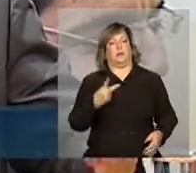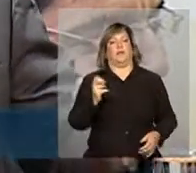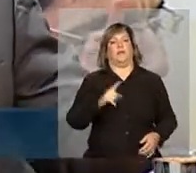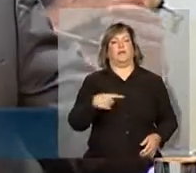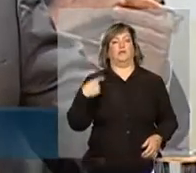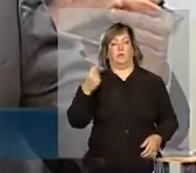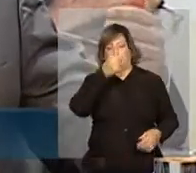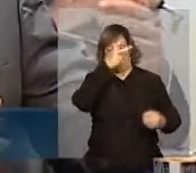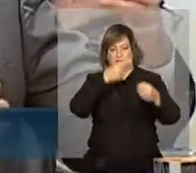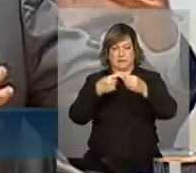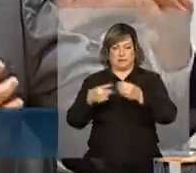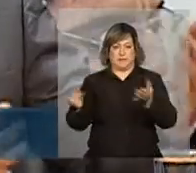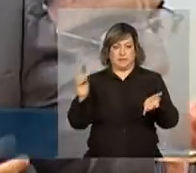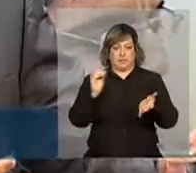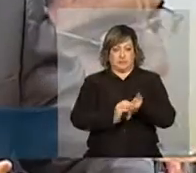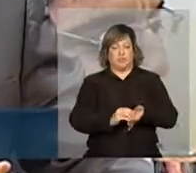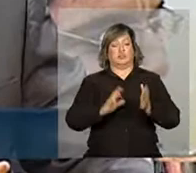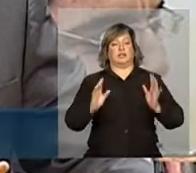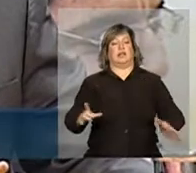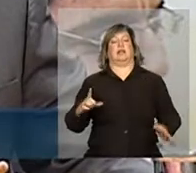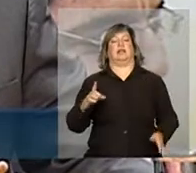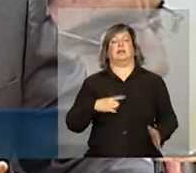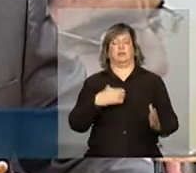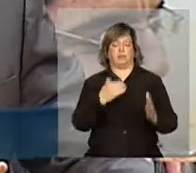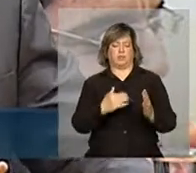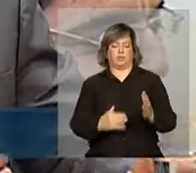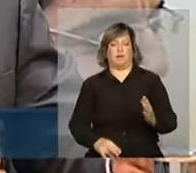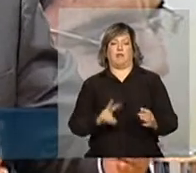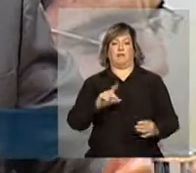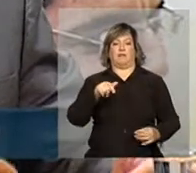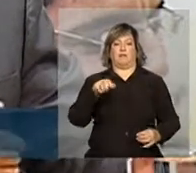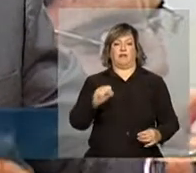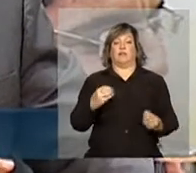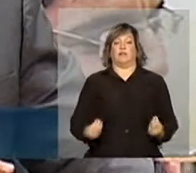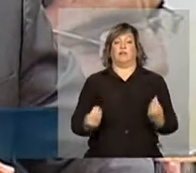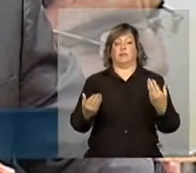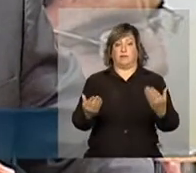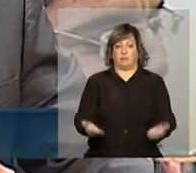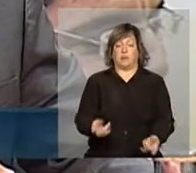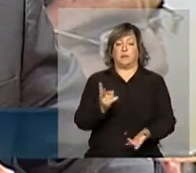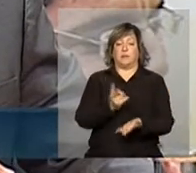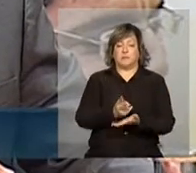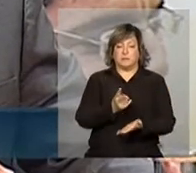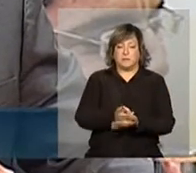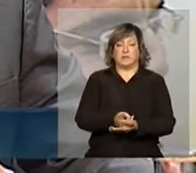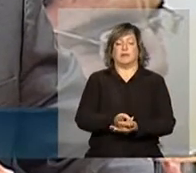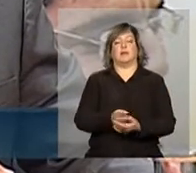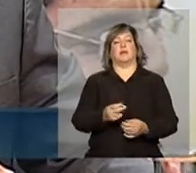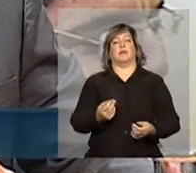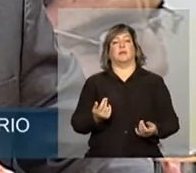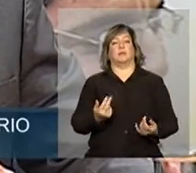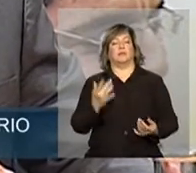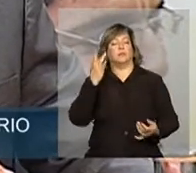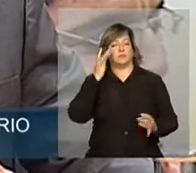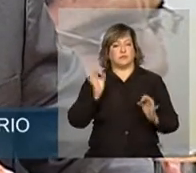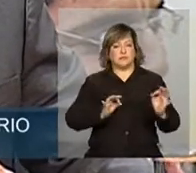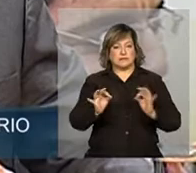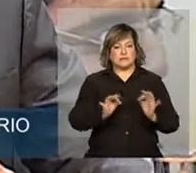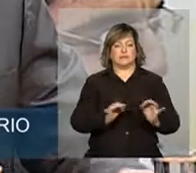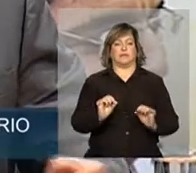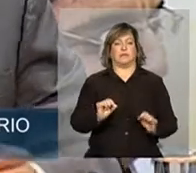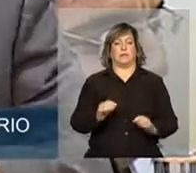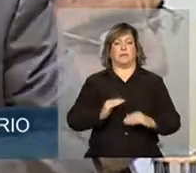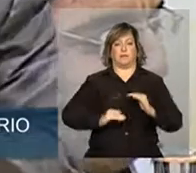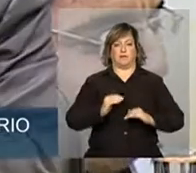inscreverem né E já tem um cadastro de vagas a serem oferecidas mantendo a mesma estratégia de opção dos Municípios